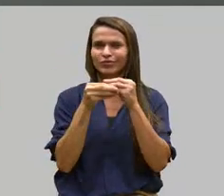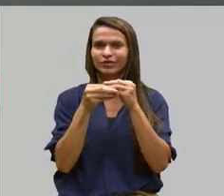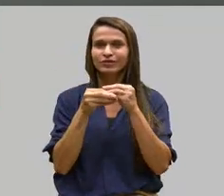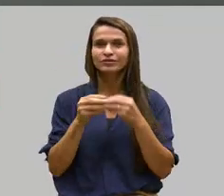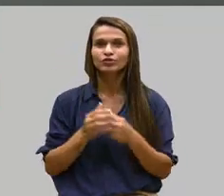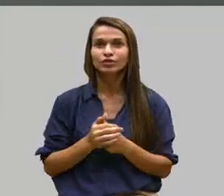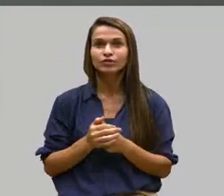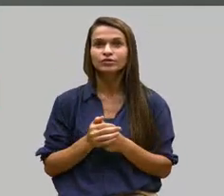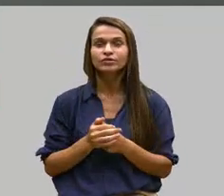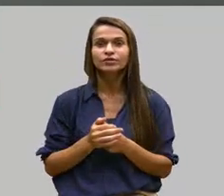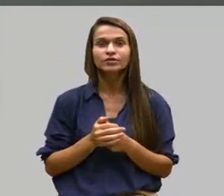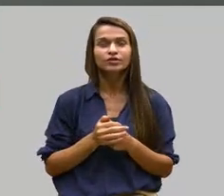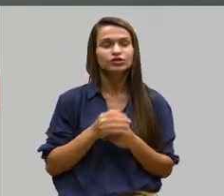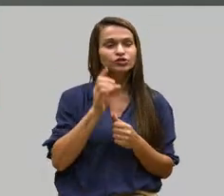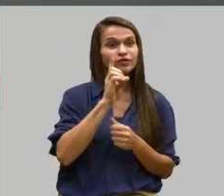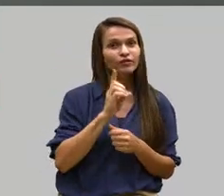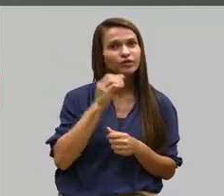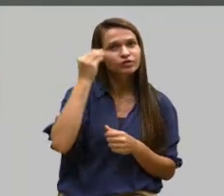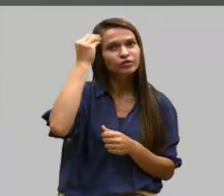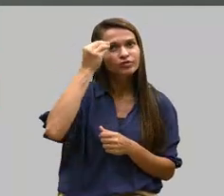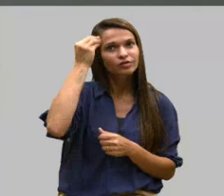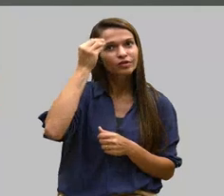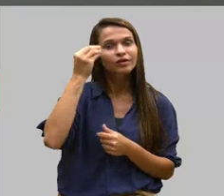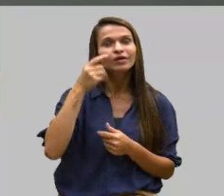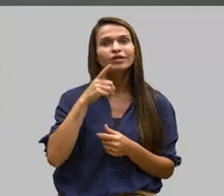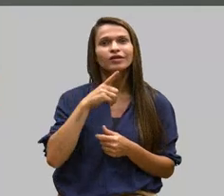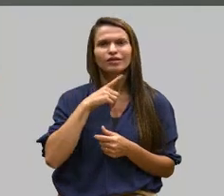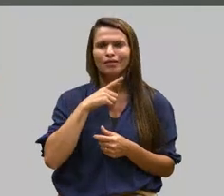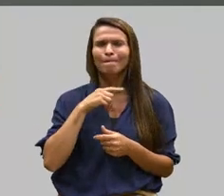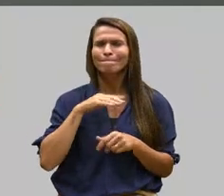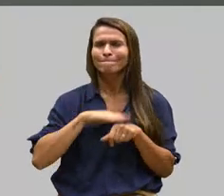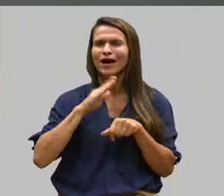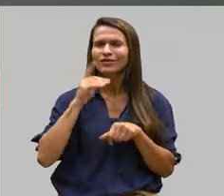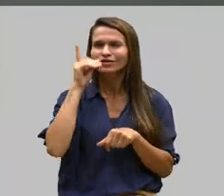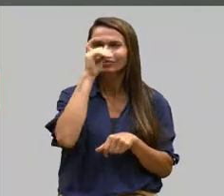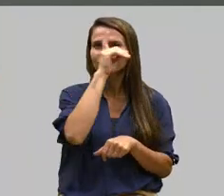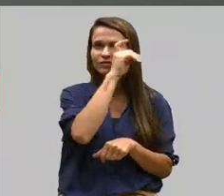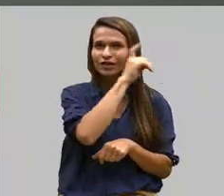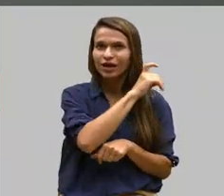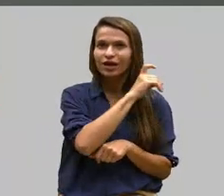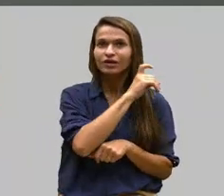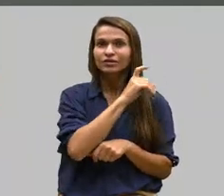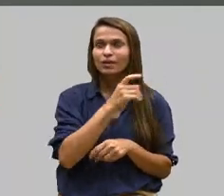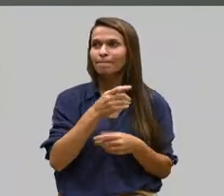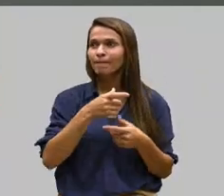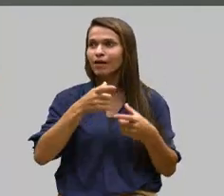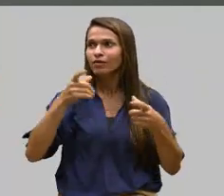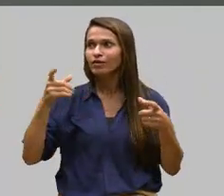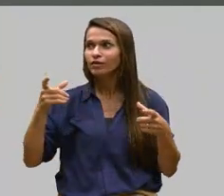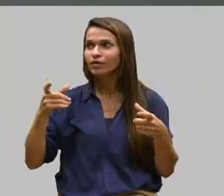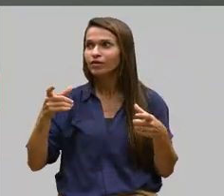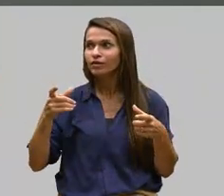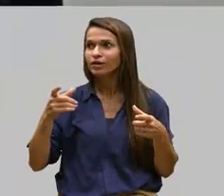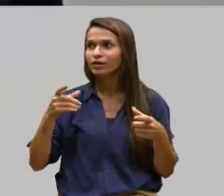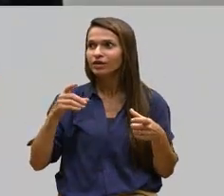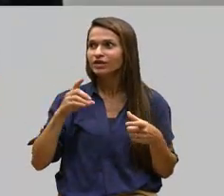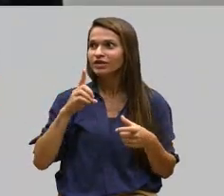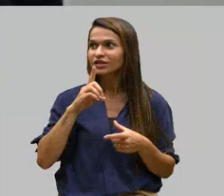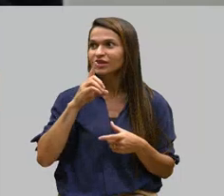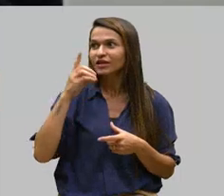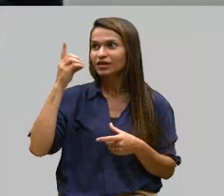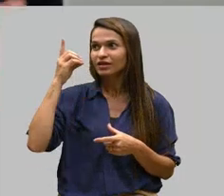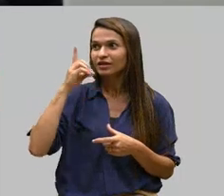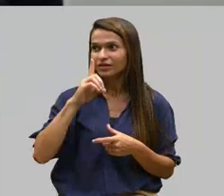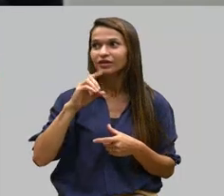os deficientes intelectuais realmente tem muito mais dificuldade a maioria dos deficientes aproveitados no trabalho sou deficiente físicos